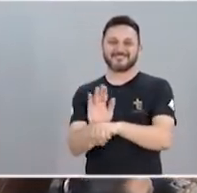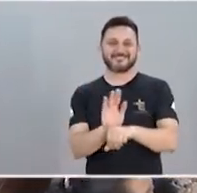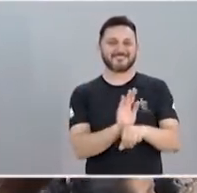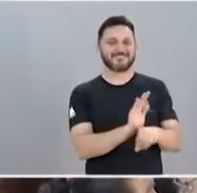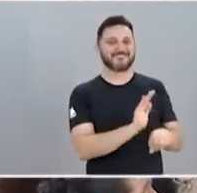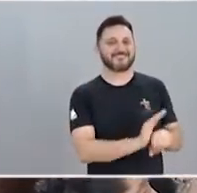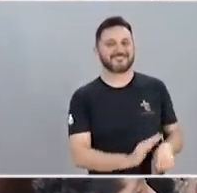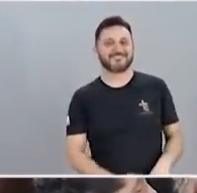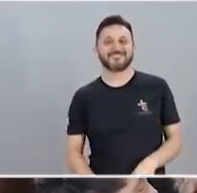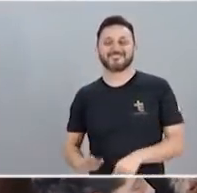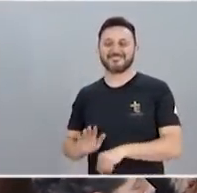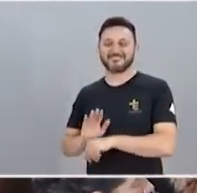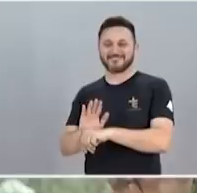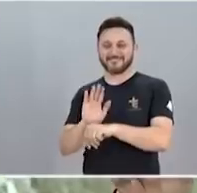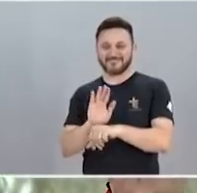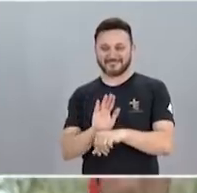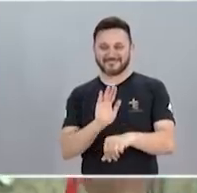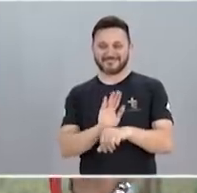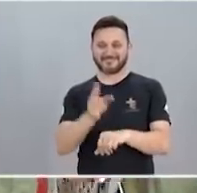favoreça,